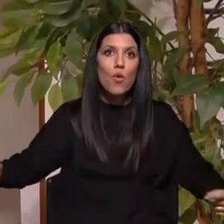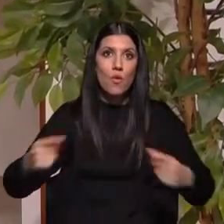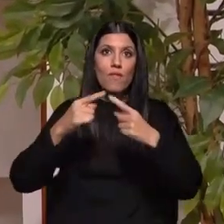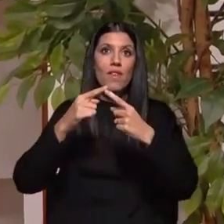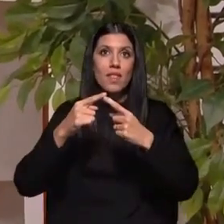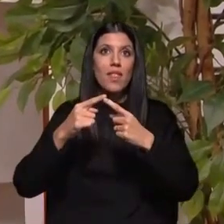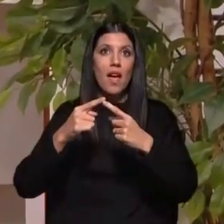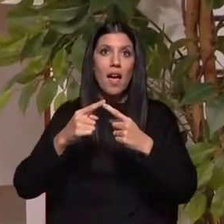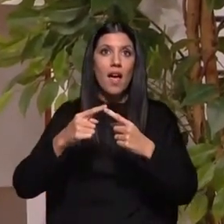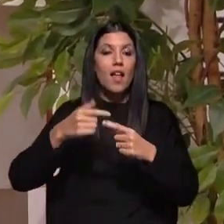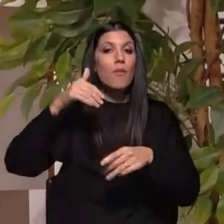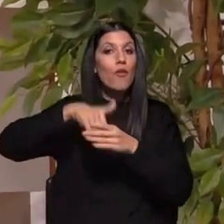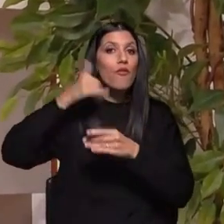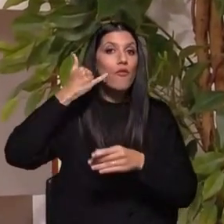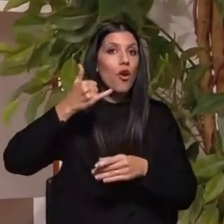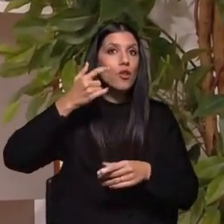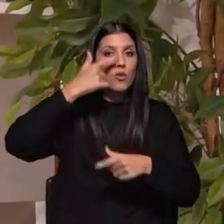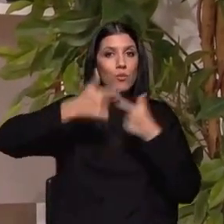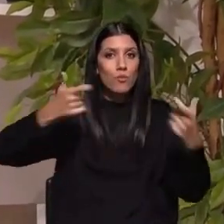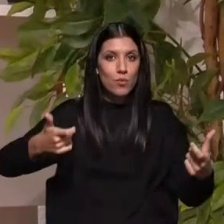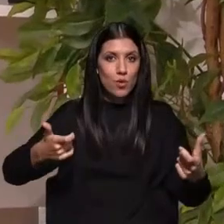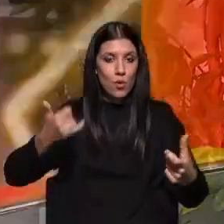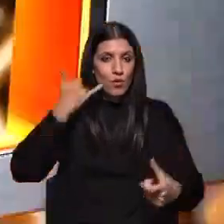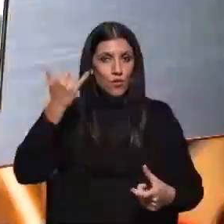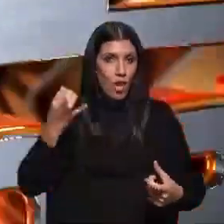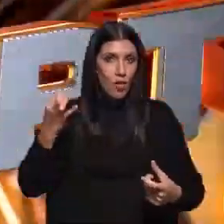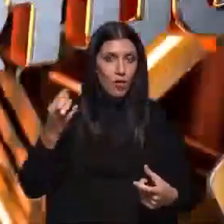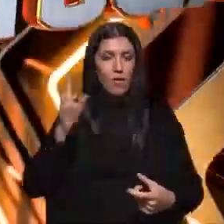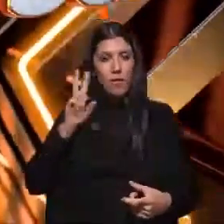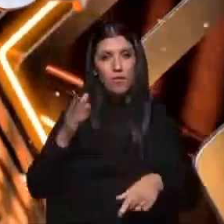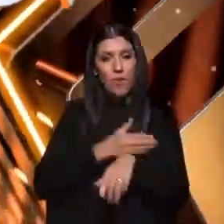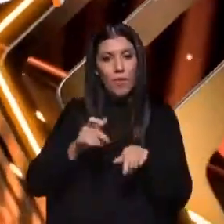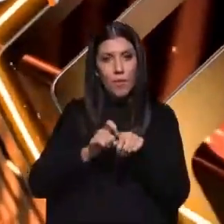voto do público. Vamos rever alguns desses momentos.